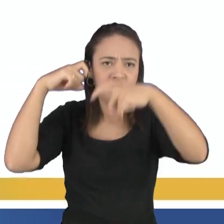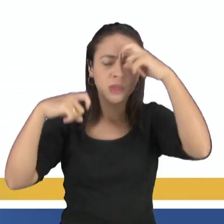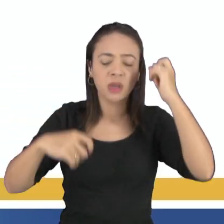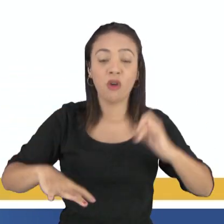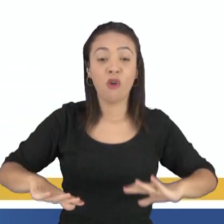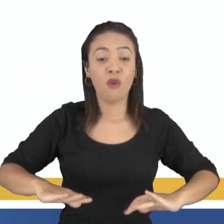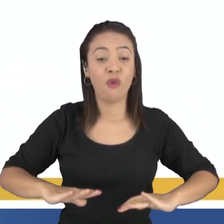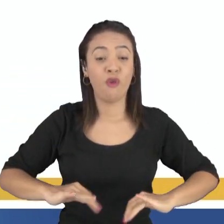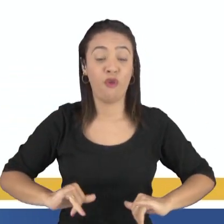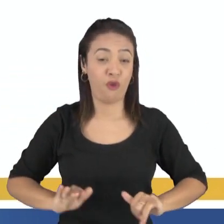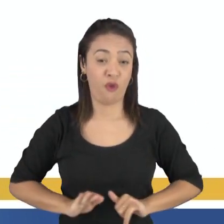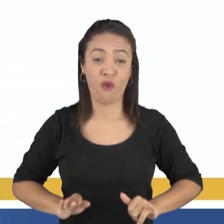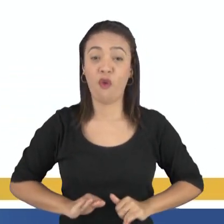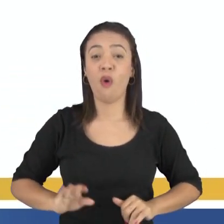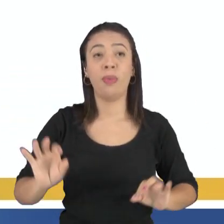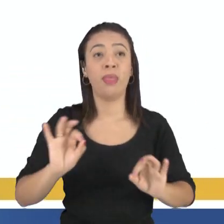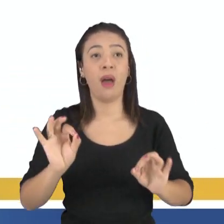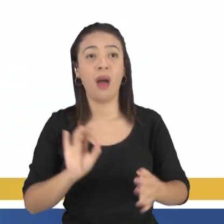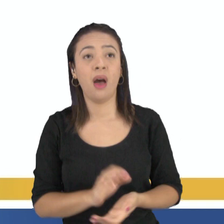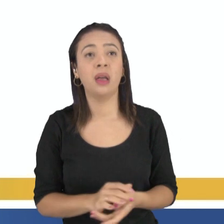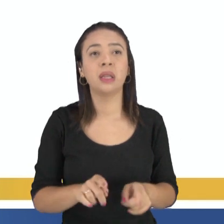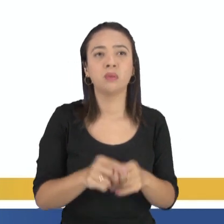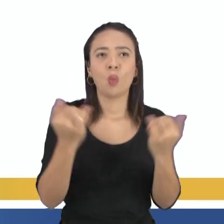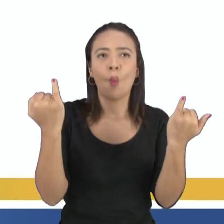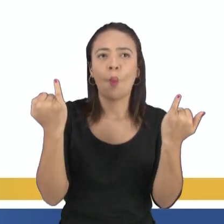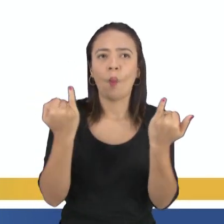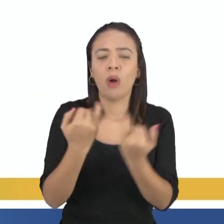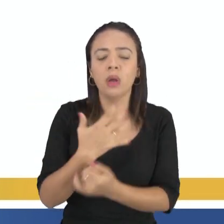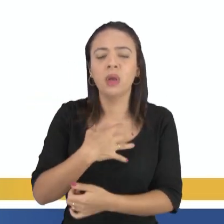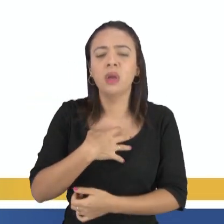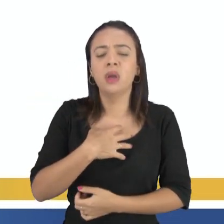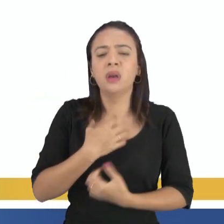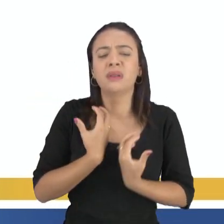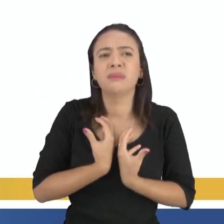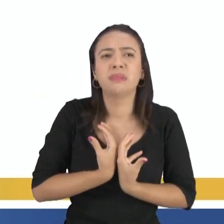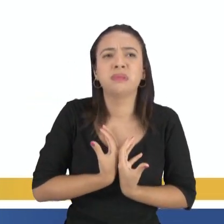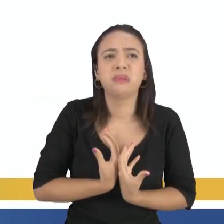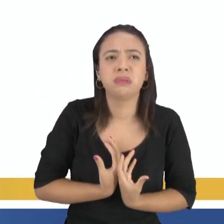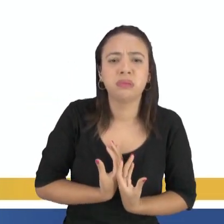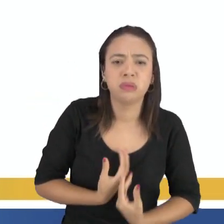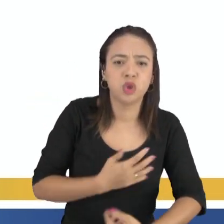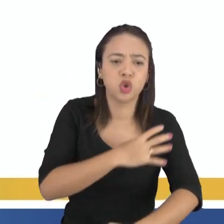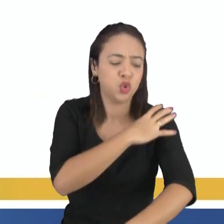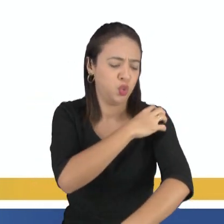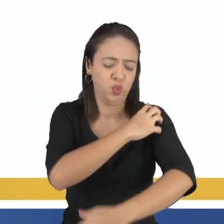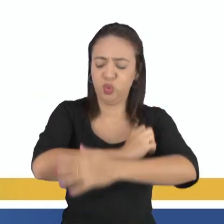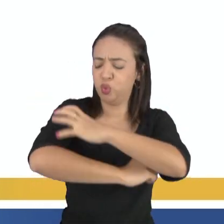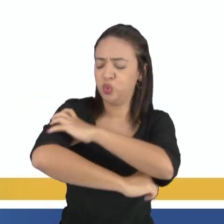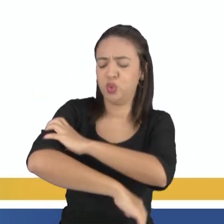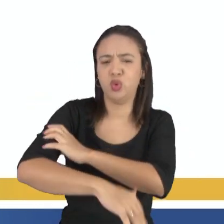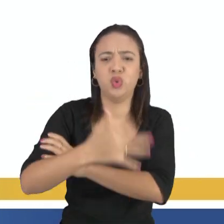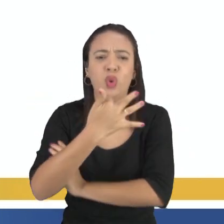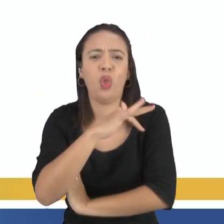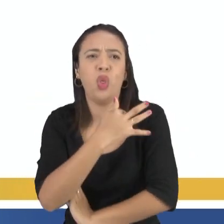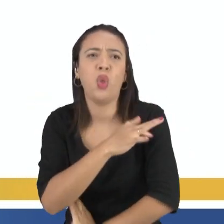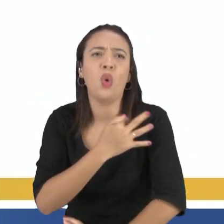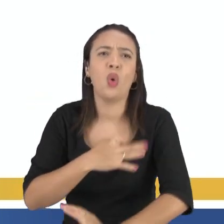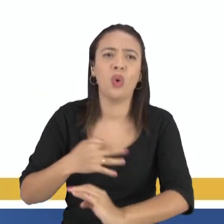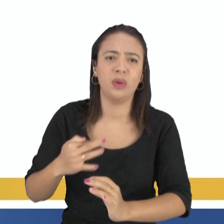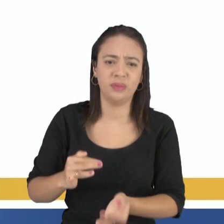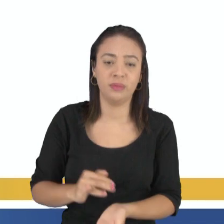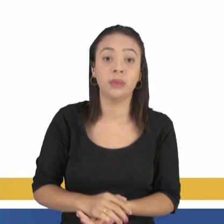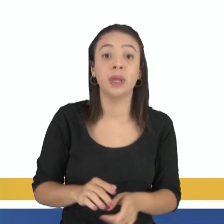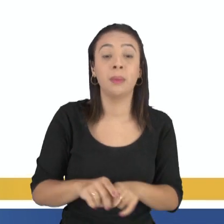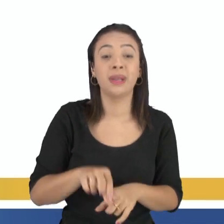falta de apetite, emagrecimento, cansaço, dores musculares, né? E se você apresentar